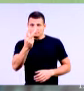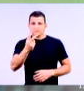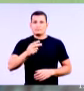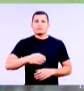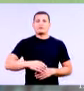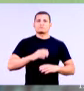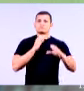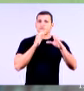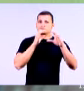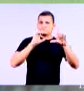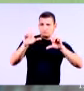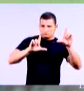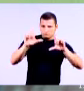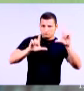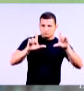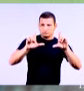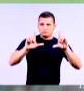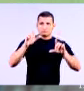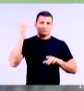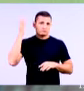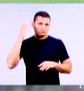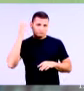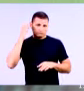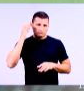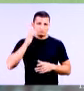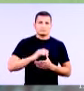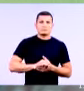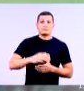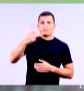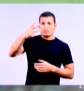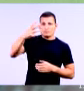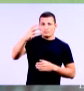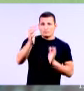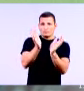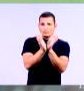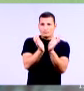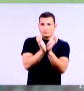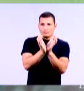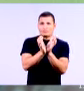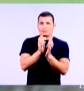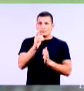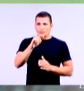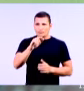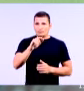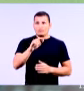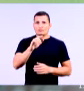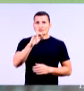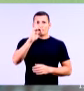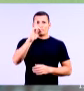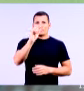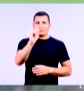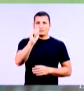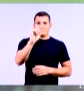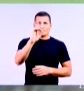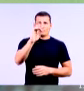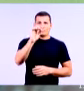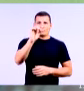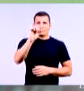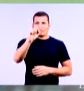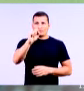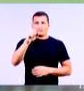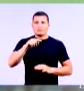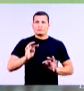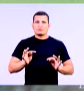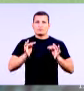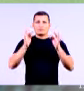E dados. Terceira categoria, dados, é a tecnologia para transferência de dados